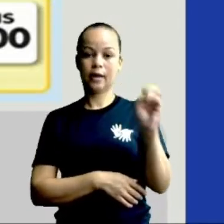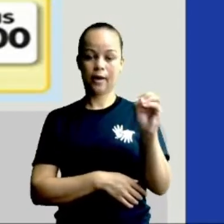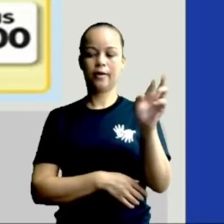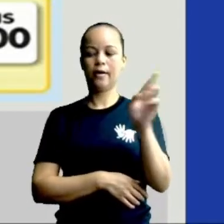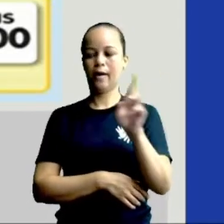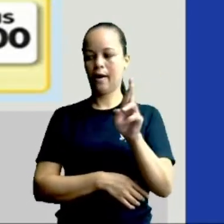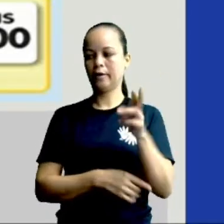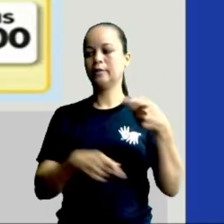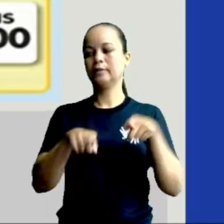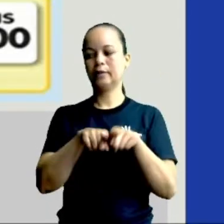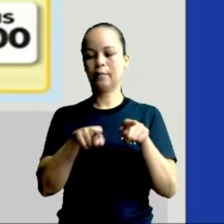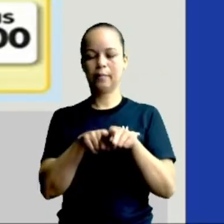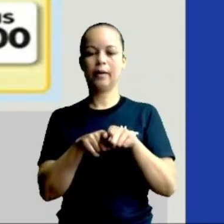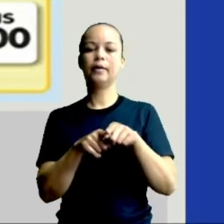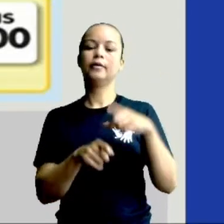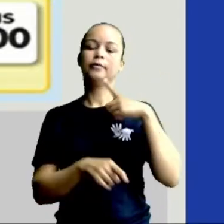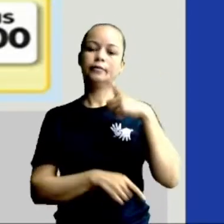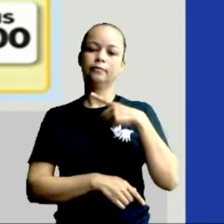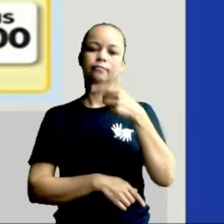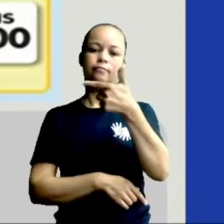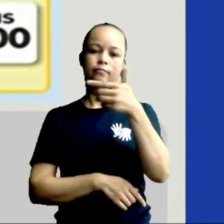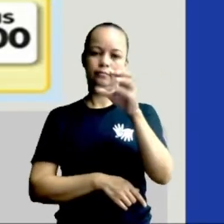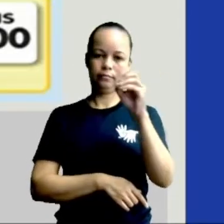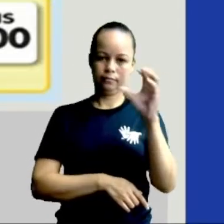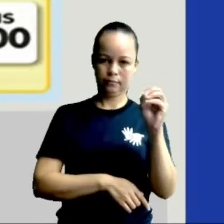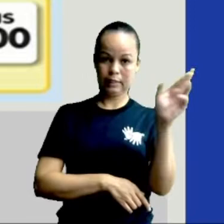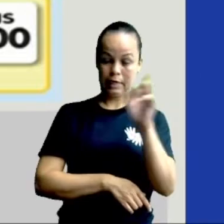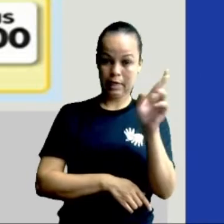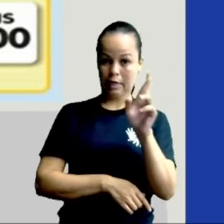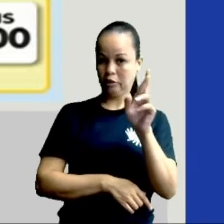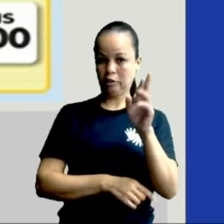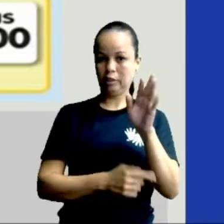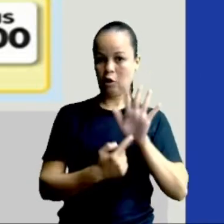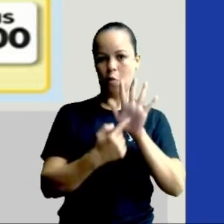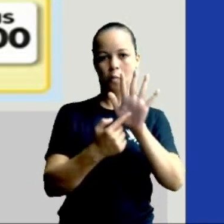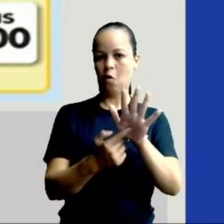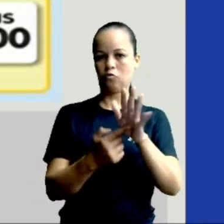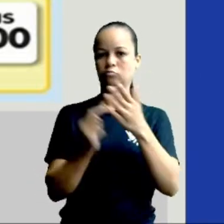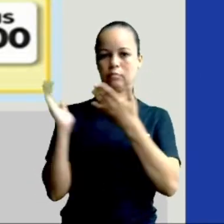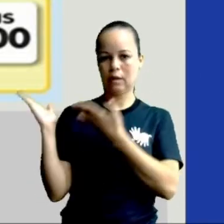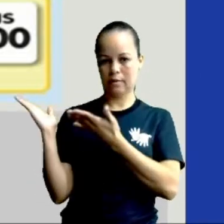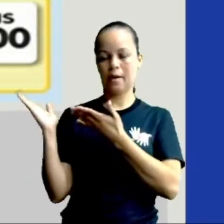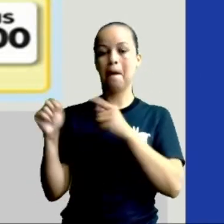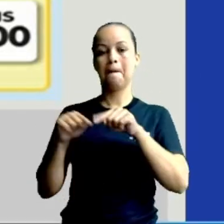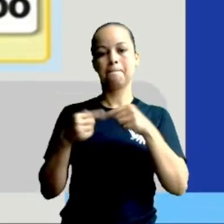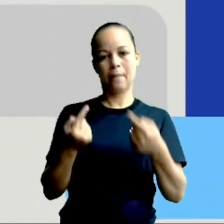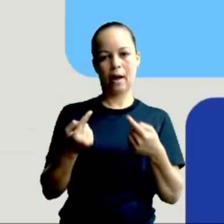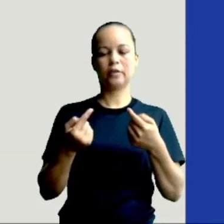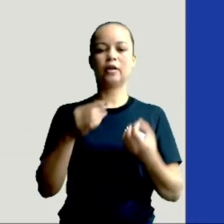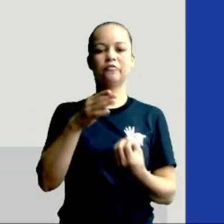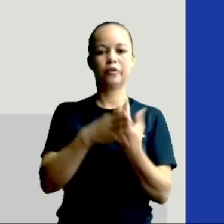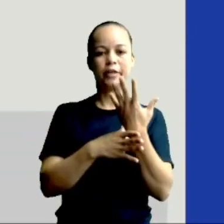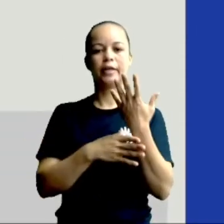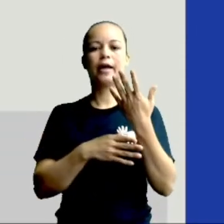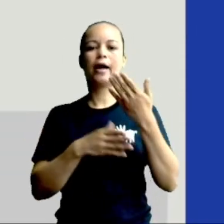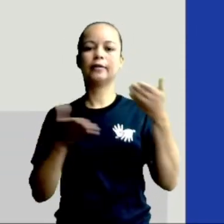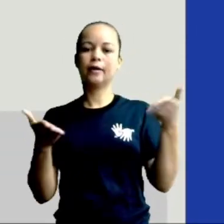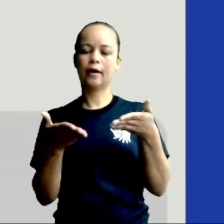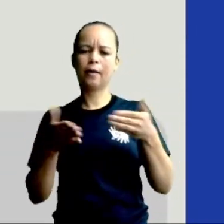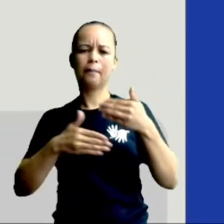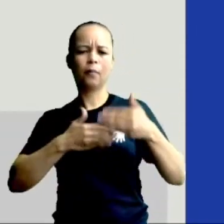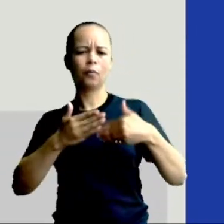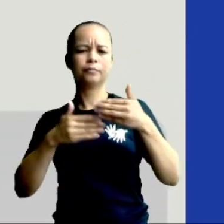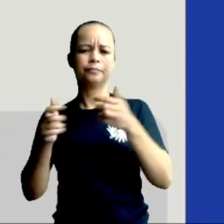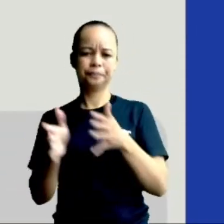de 200, que não está aí representada, mas também recentemente ela foi criada, ok? Então a gente vai